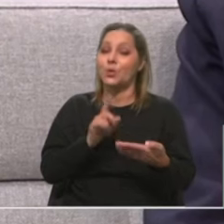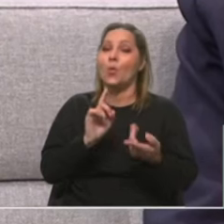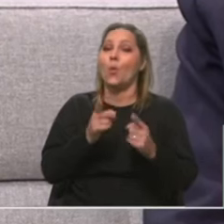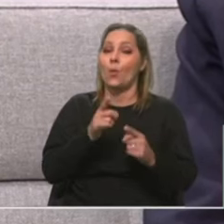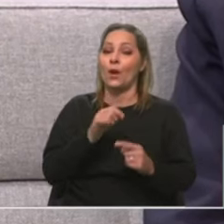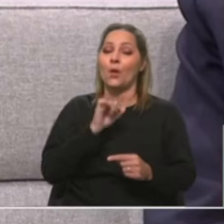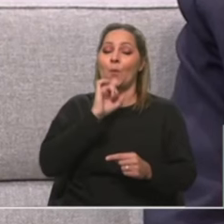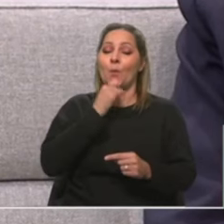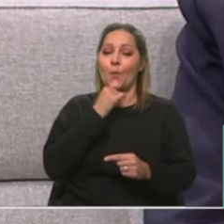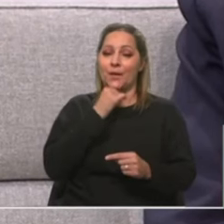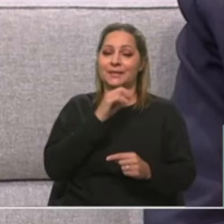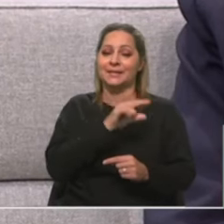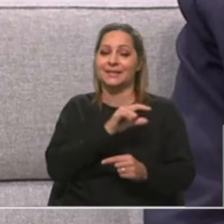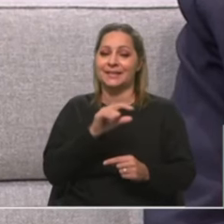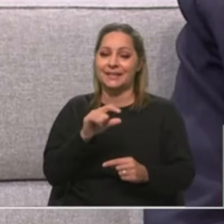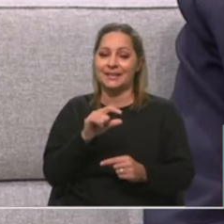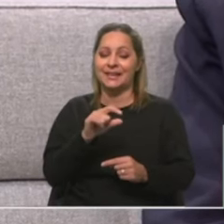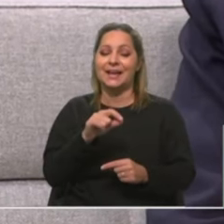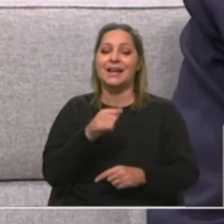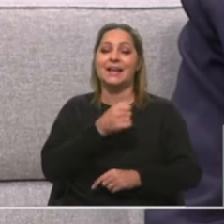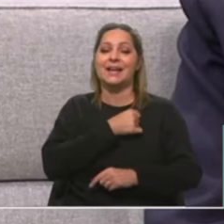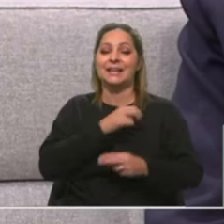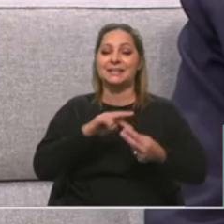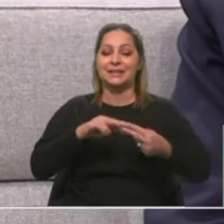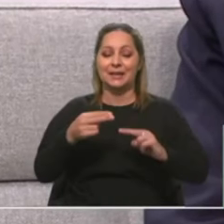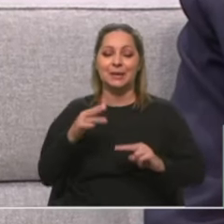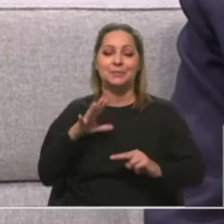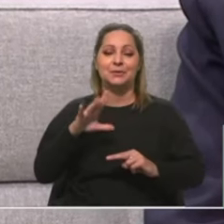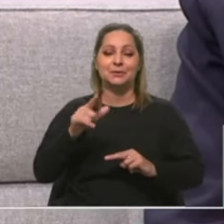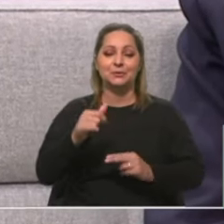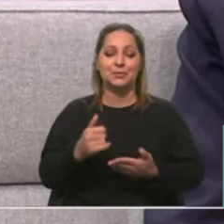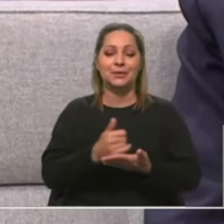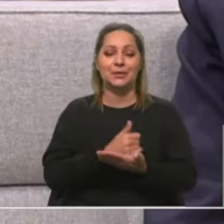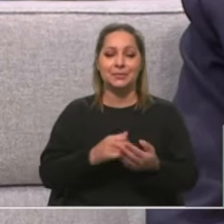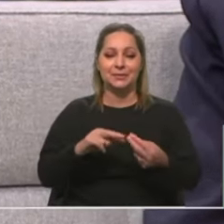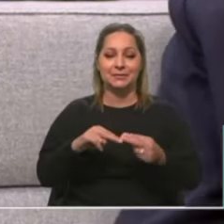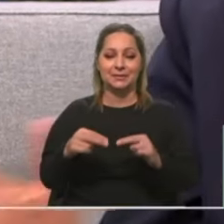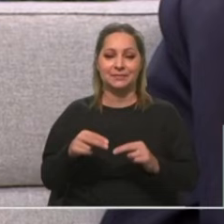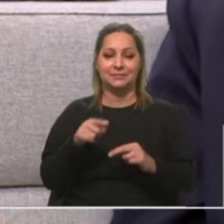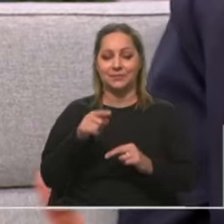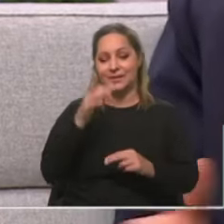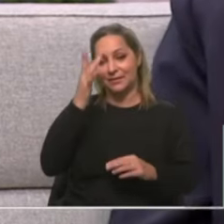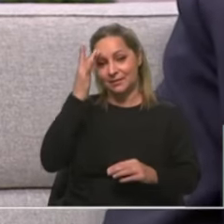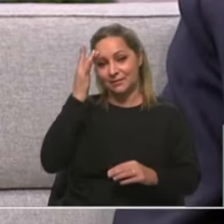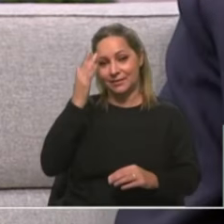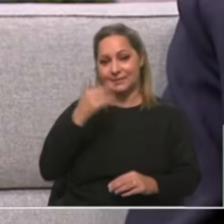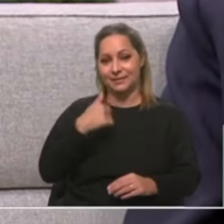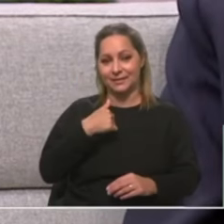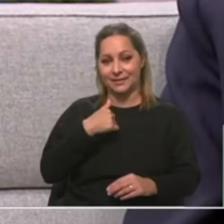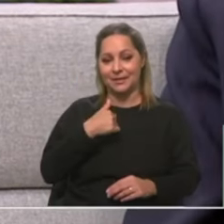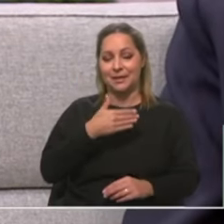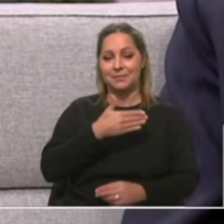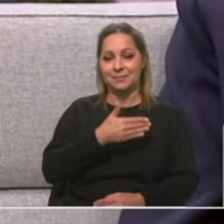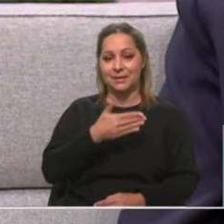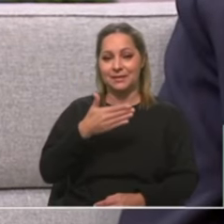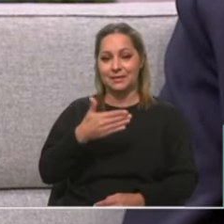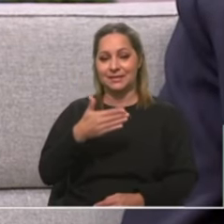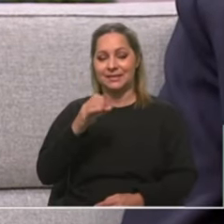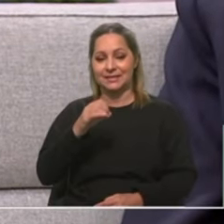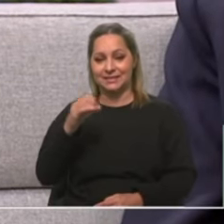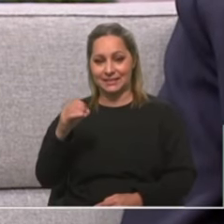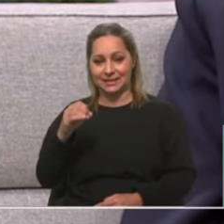o código postal do edifício da Câmara Municipal de Lisboa na Praça do Município? Esse é fácil. É